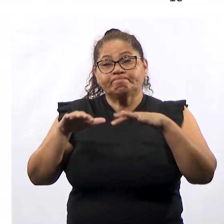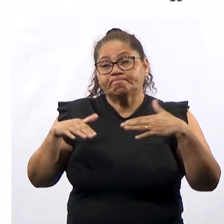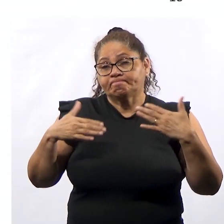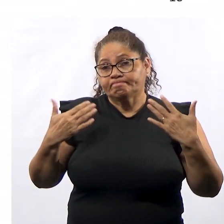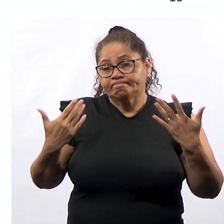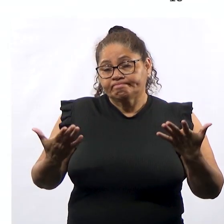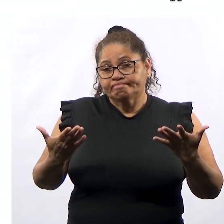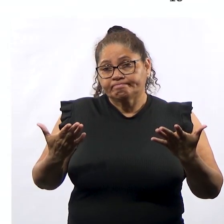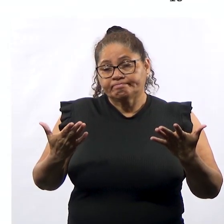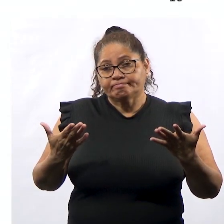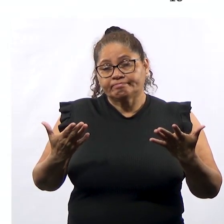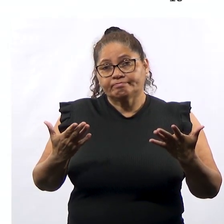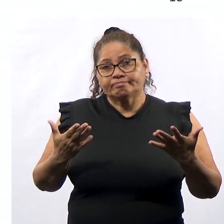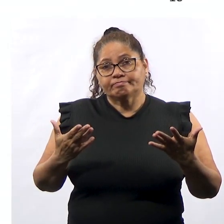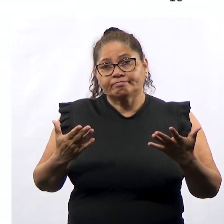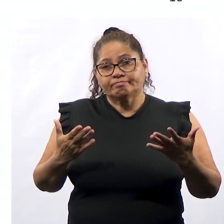Então,